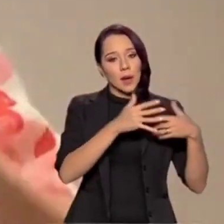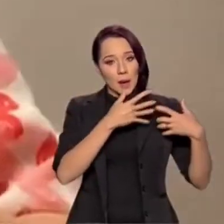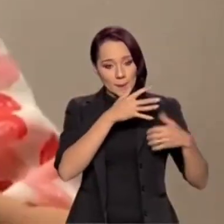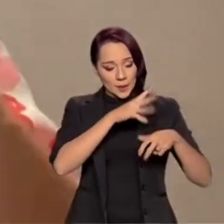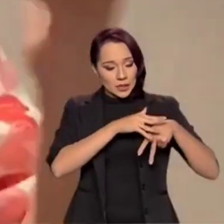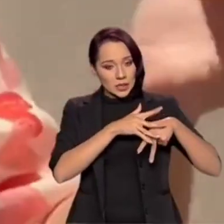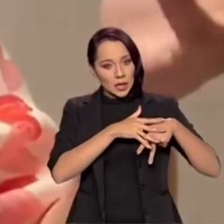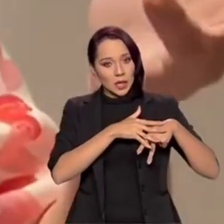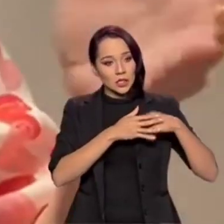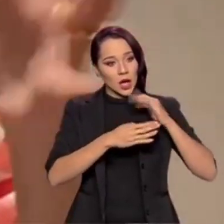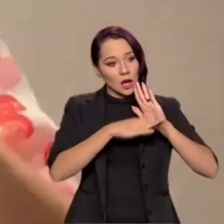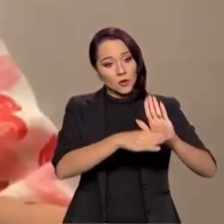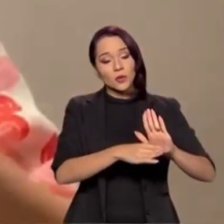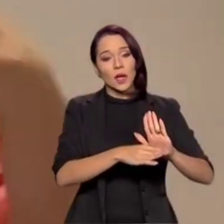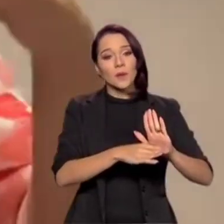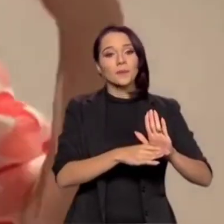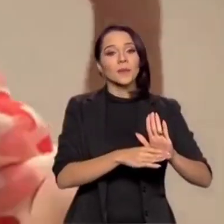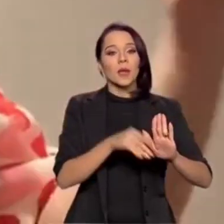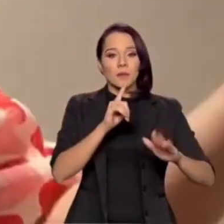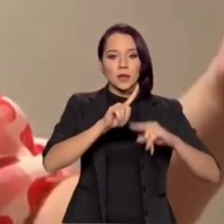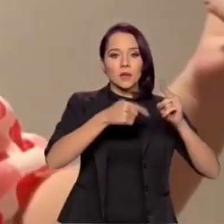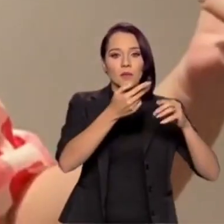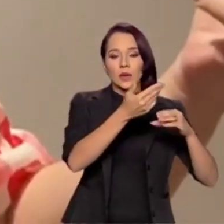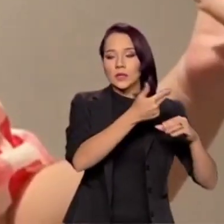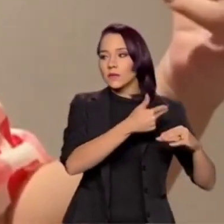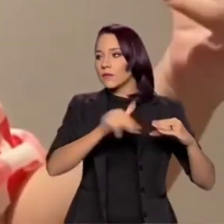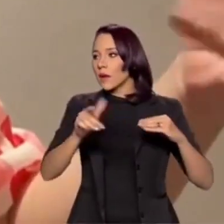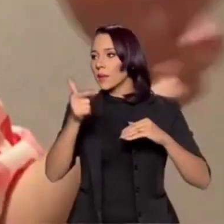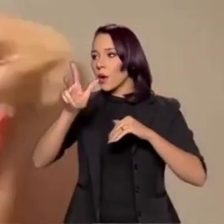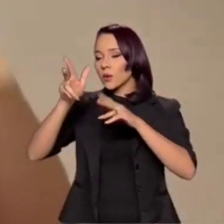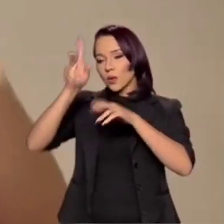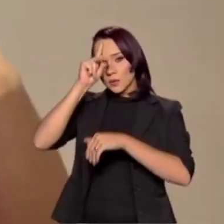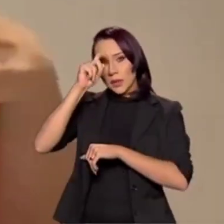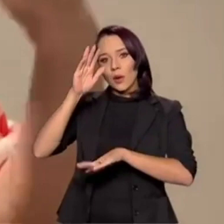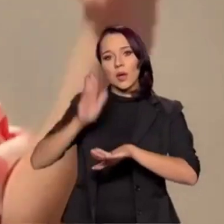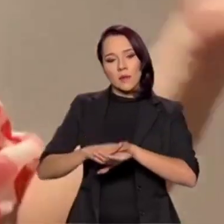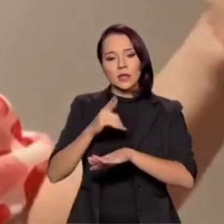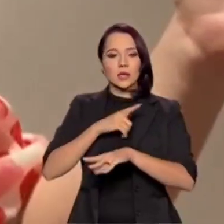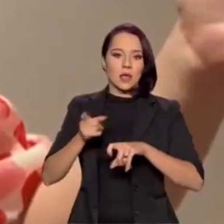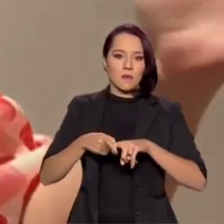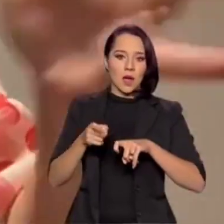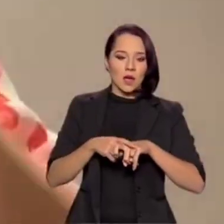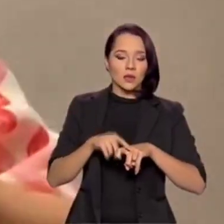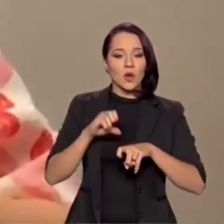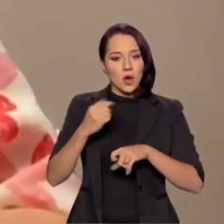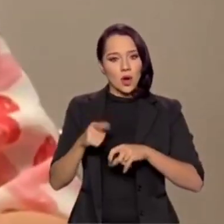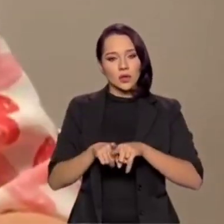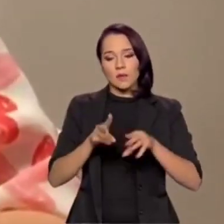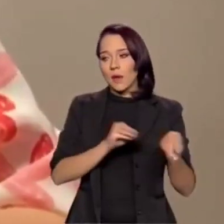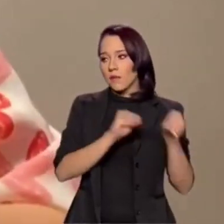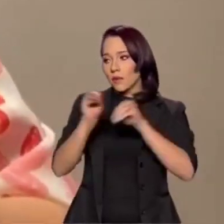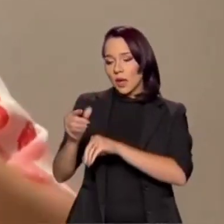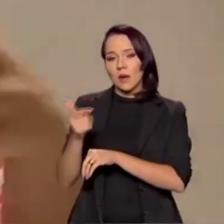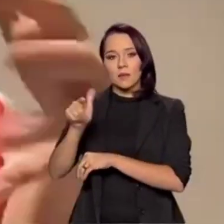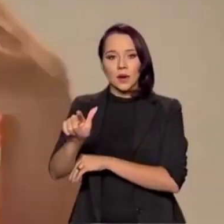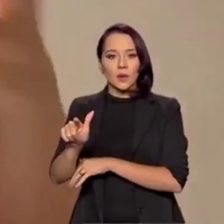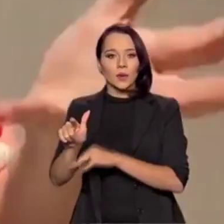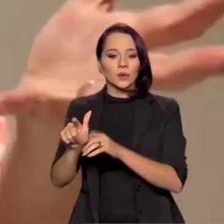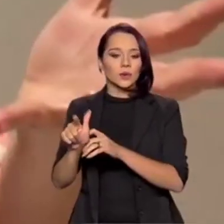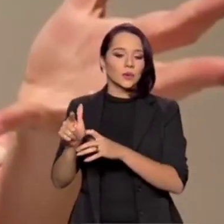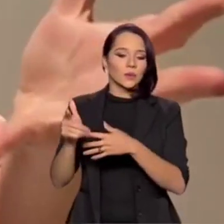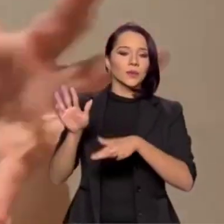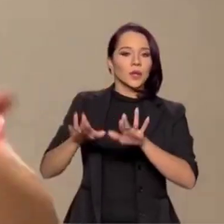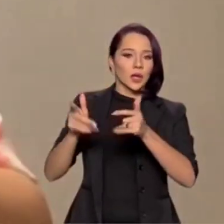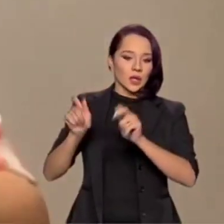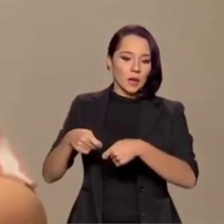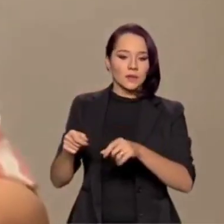paciente de 24 a 48 horas para poder mandar ele para um outro hospital mais preparado ou passar ele para algo que